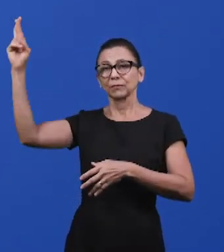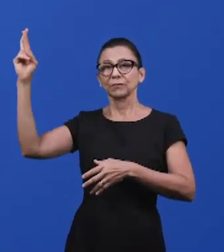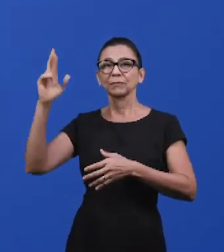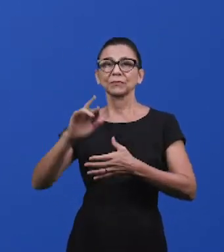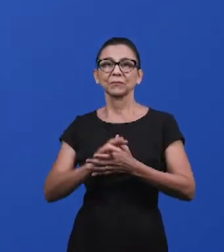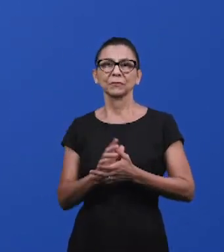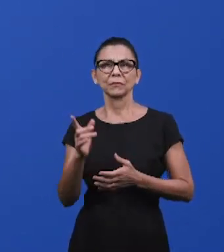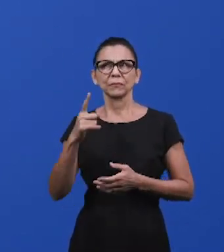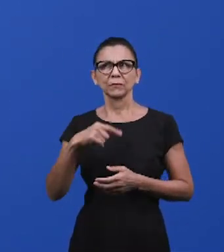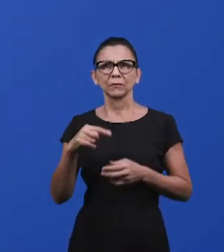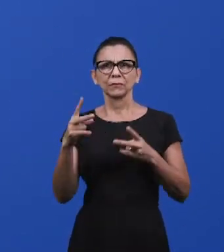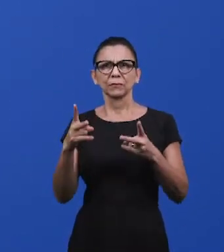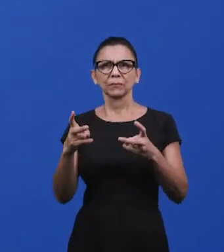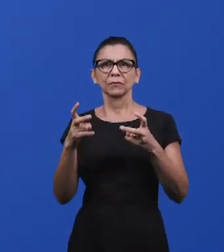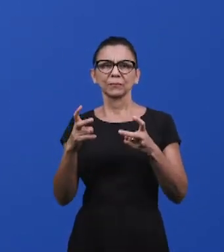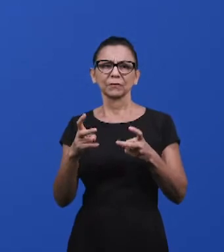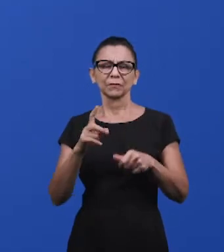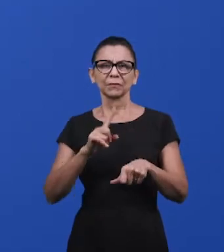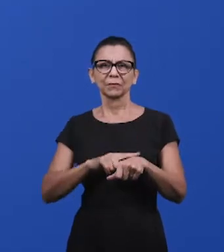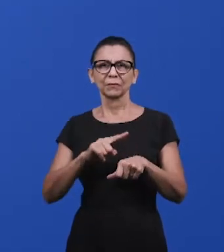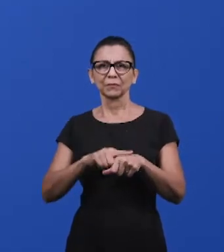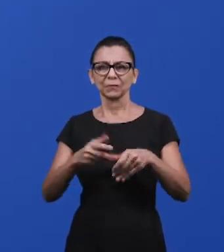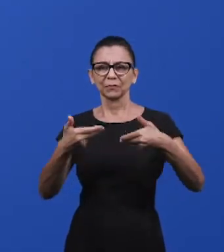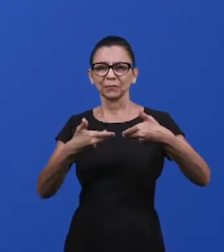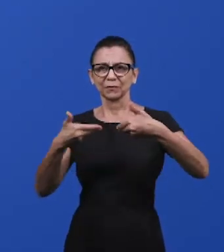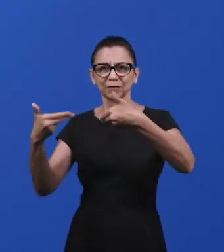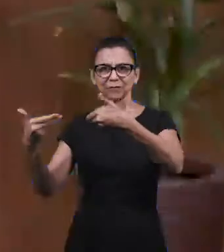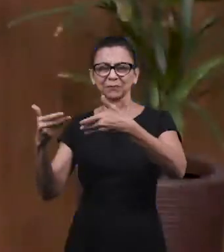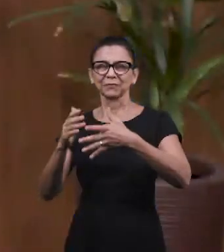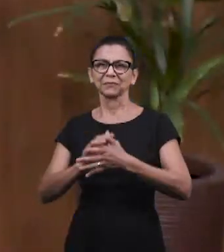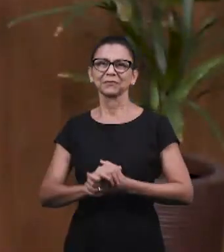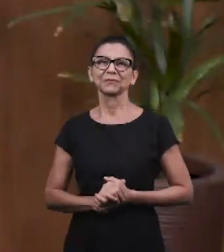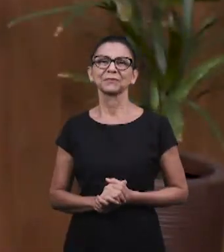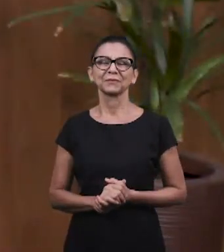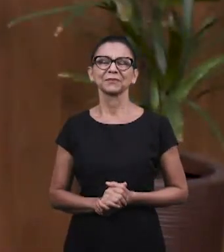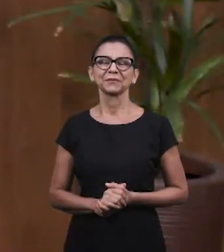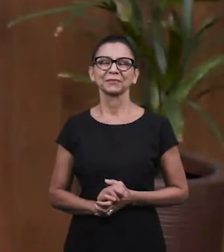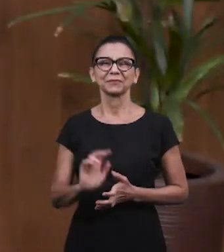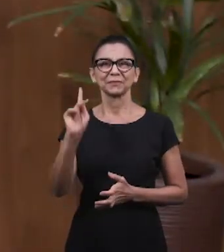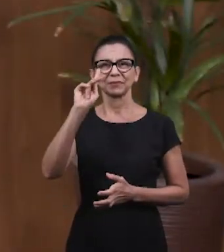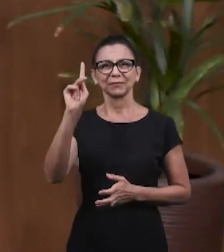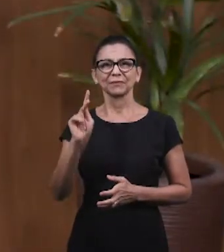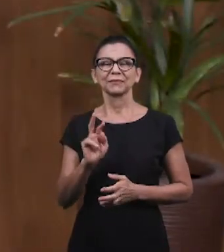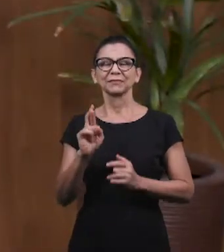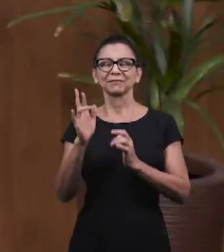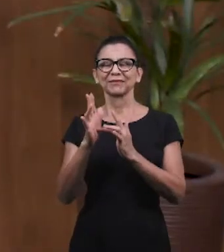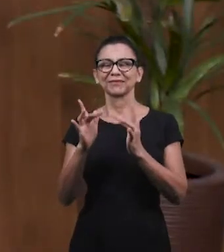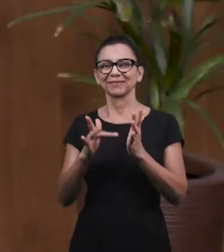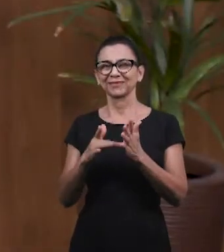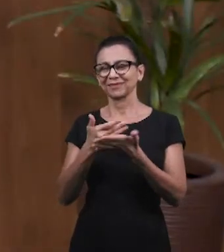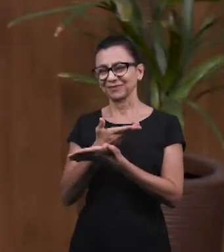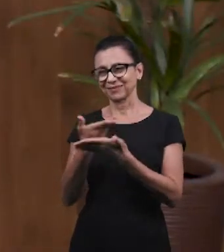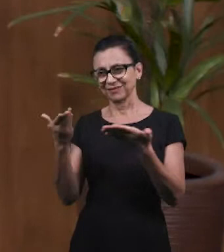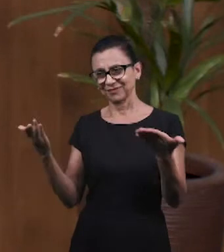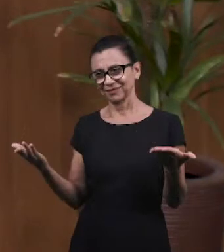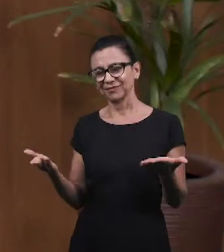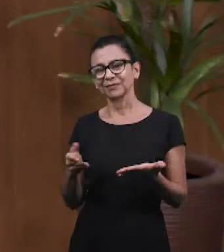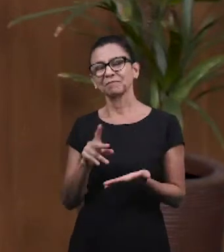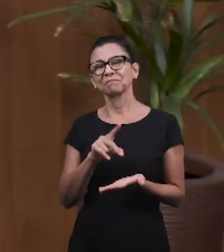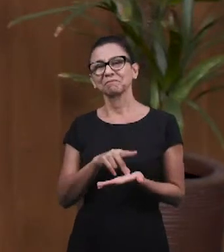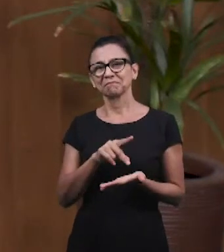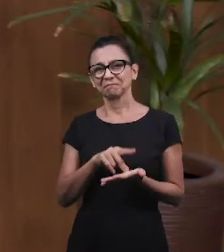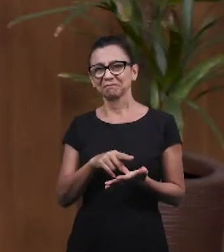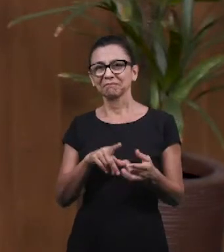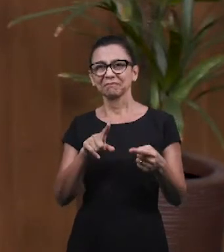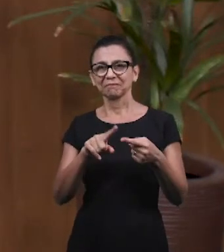gente identifica no convite. A paz do Senhor. Amém, Vitória. Paz do Senhor Jesus para você também. O ato realmente é